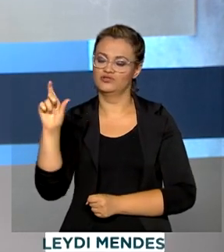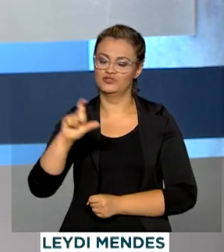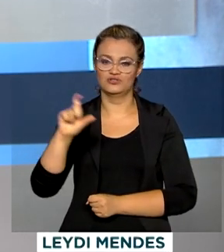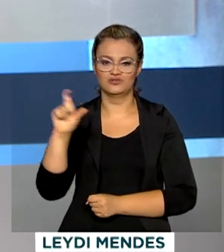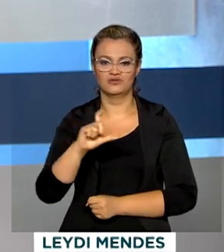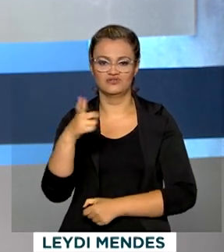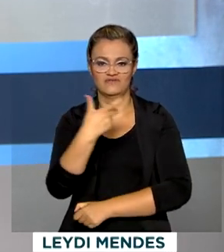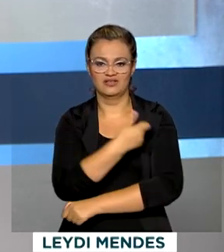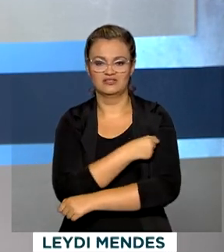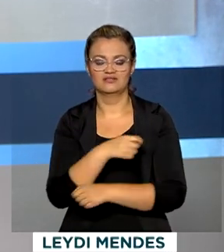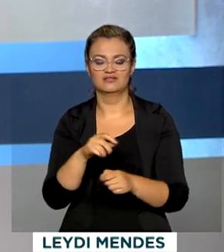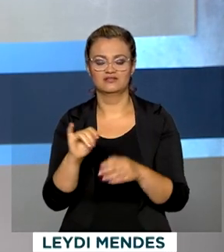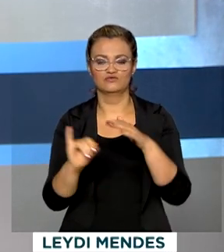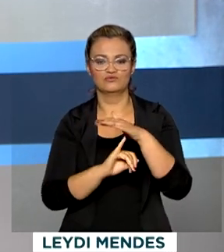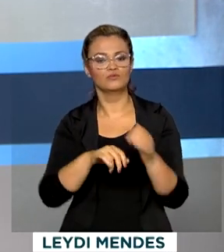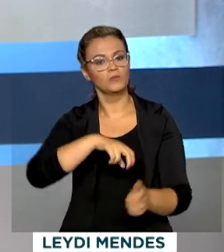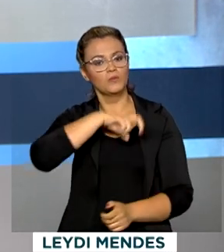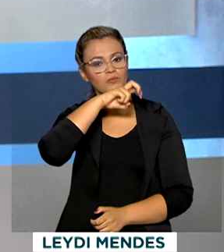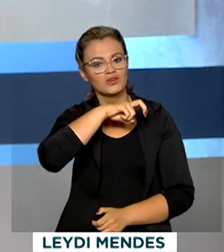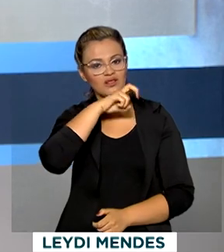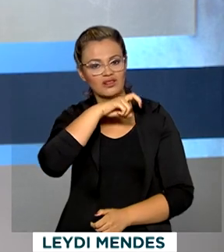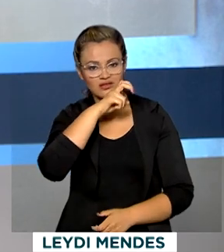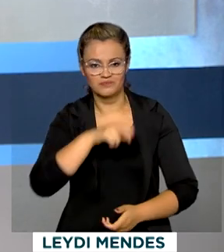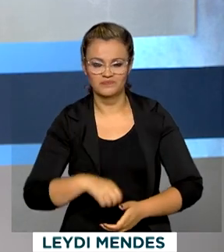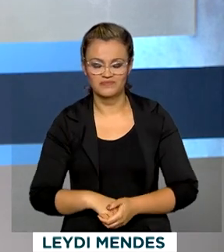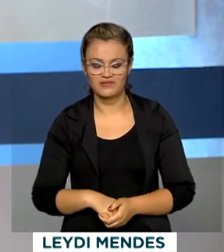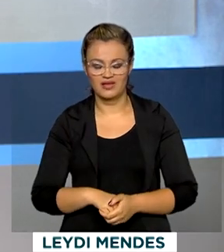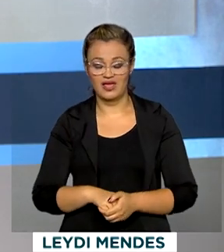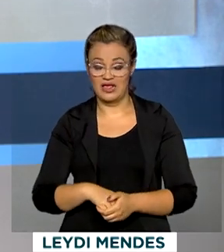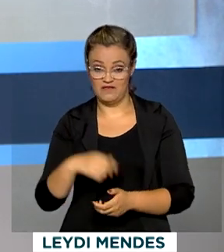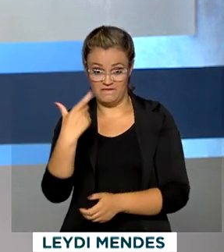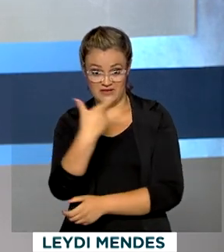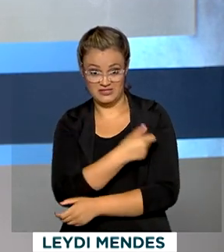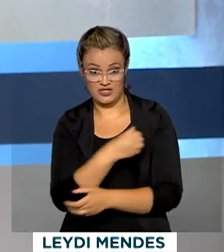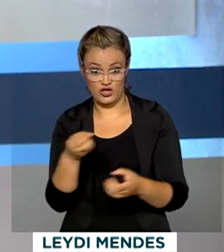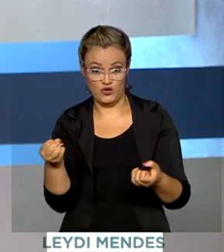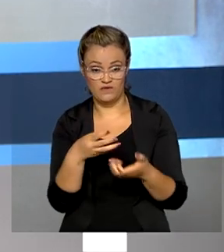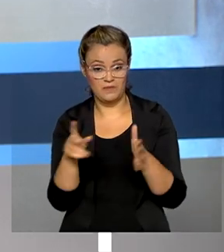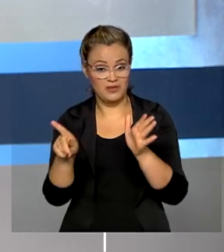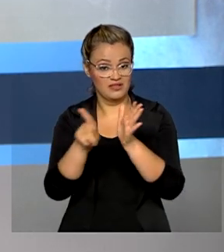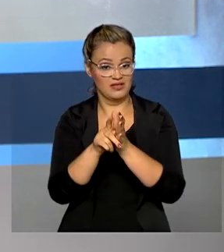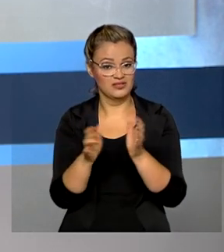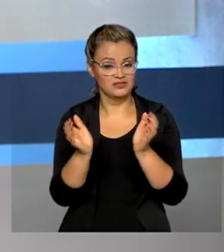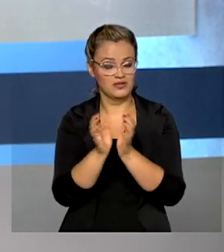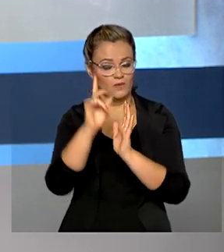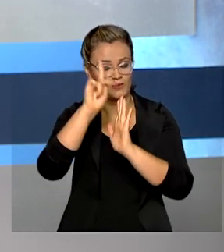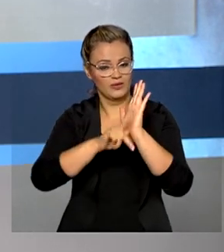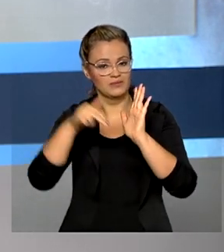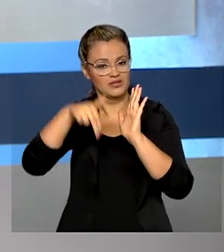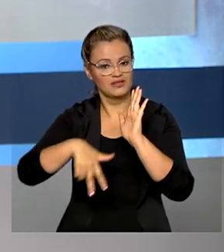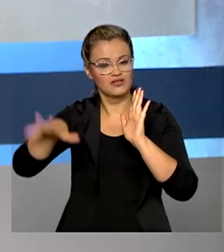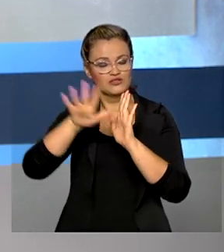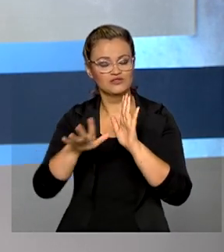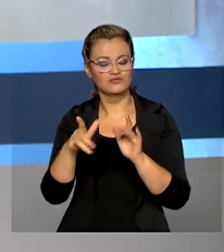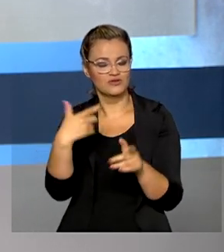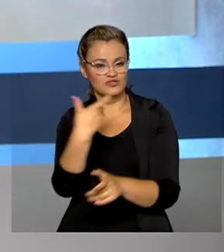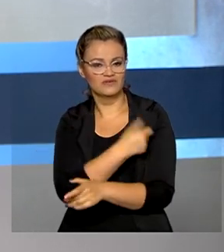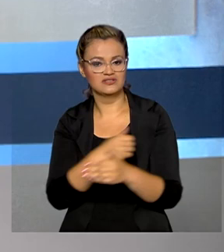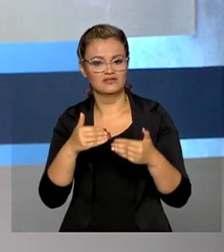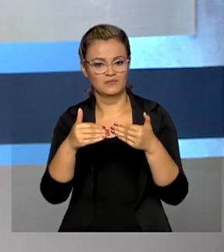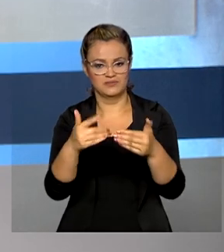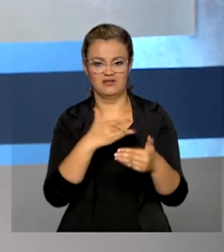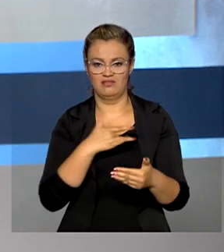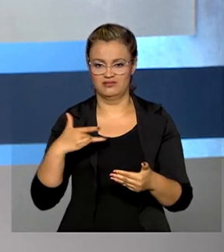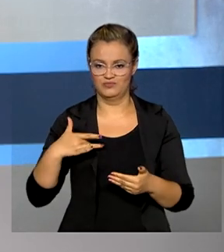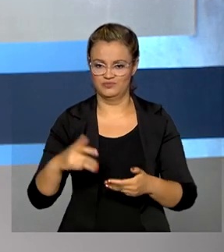vacina produzida pelo Instituto Butantan. Estes novos imunizantes estão sendo incorporados ao Programa Nacional de Imunizações do Ministério